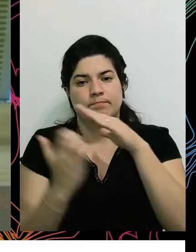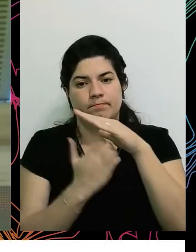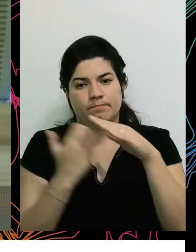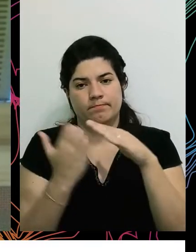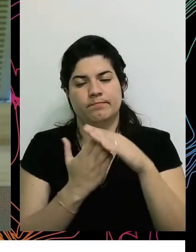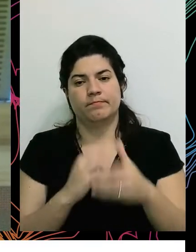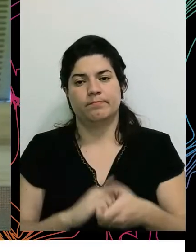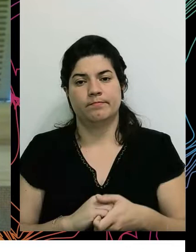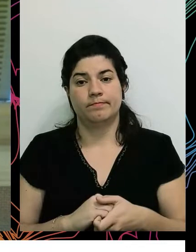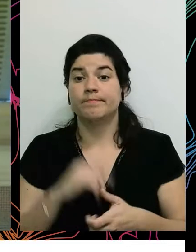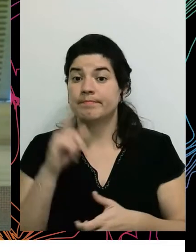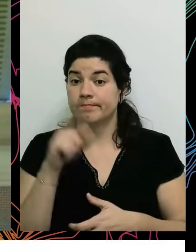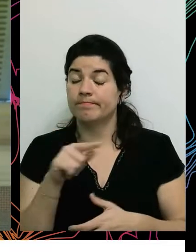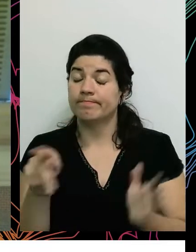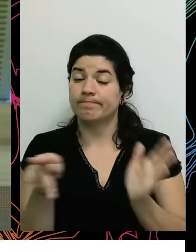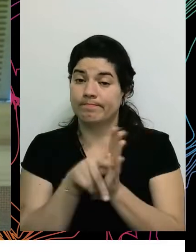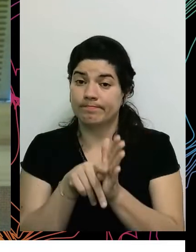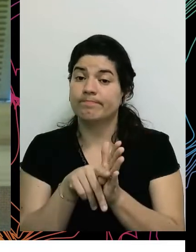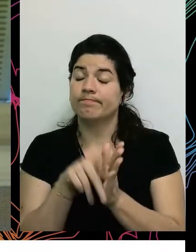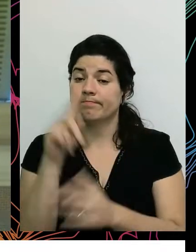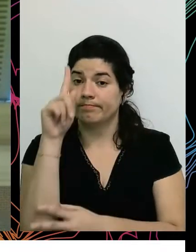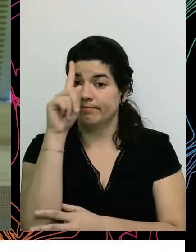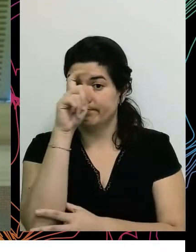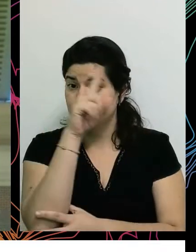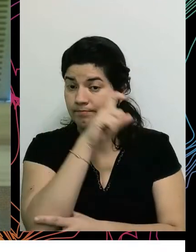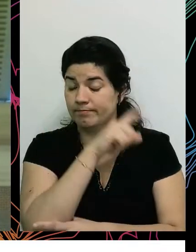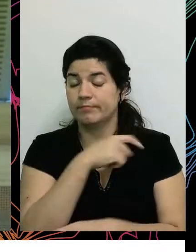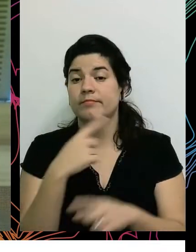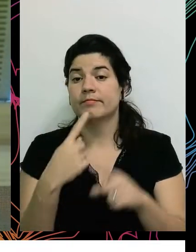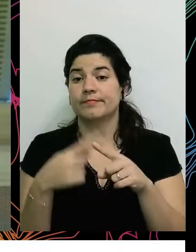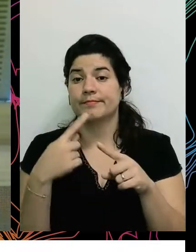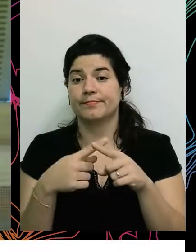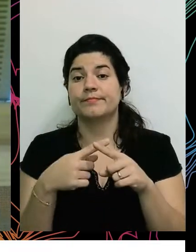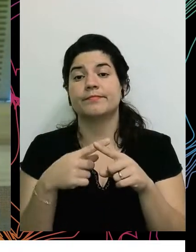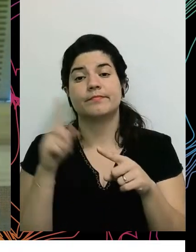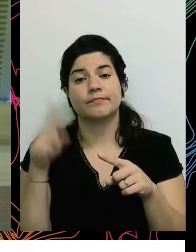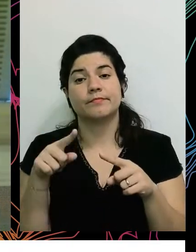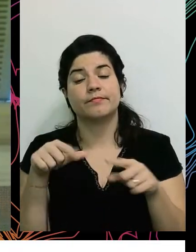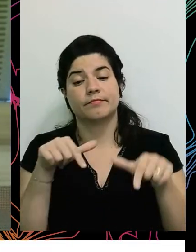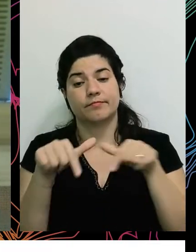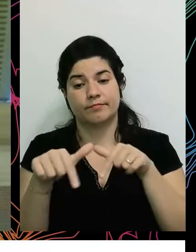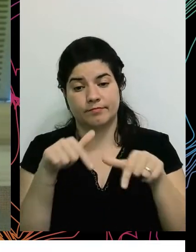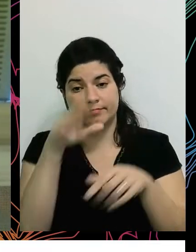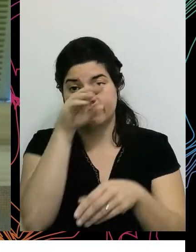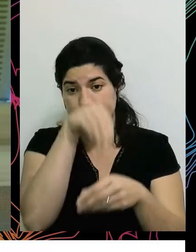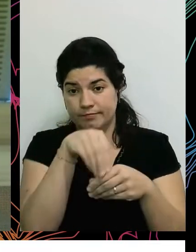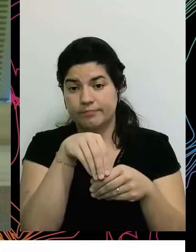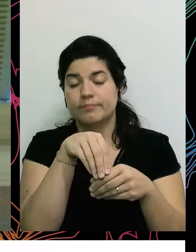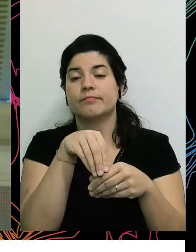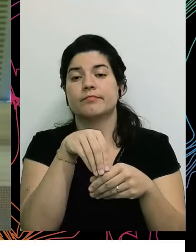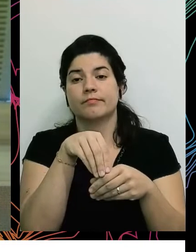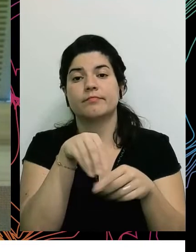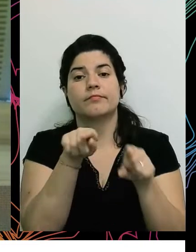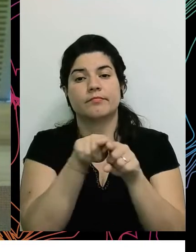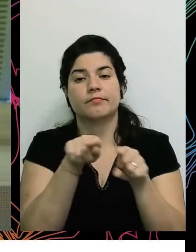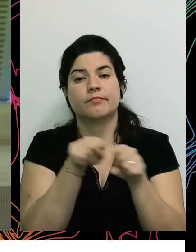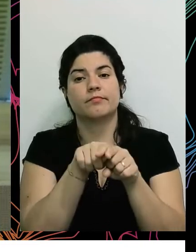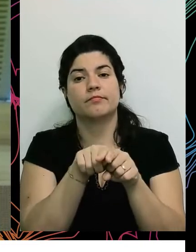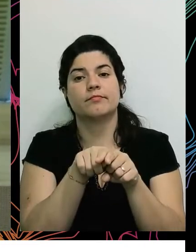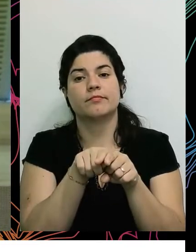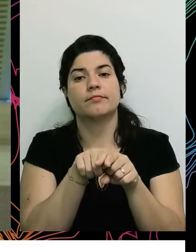é particularmente desafiador em relação com as funções operacionais e offshore. Por